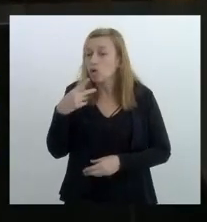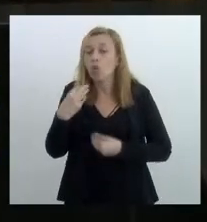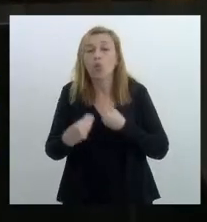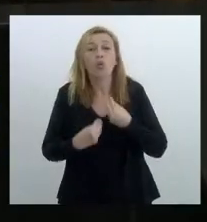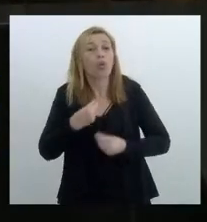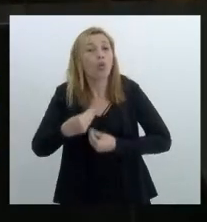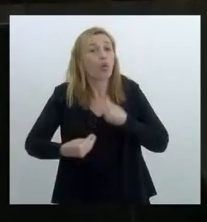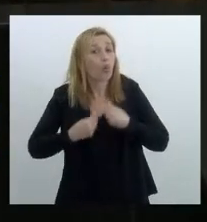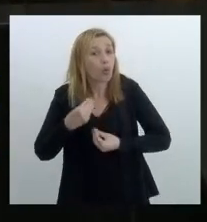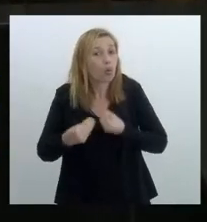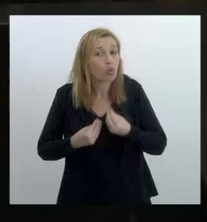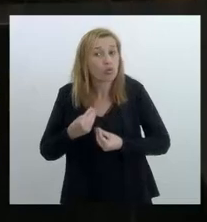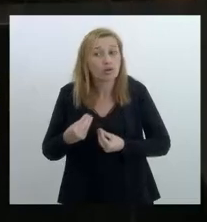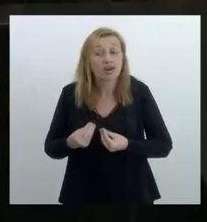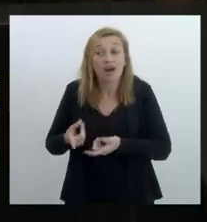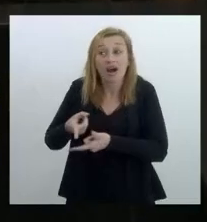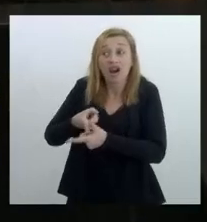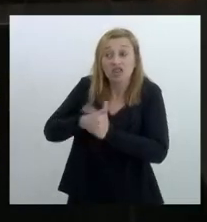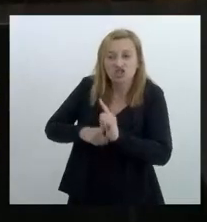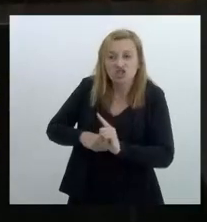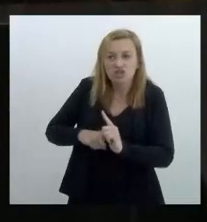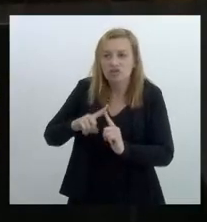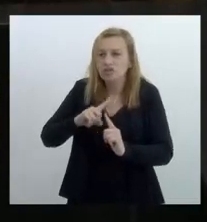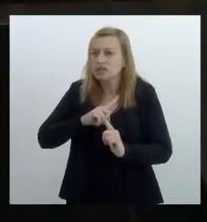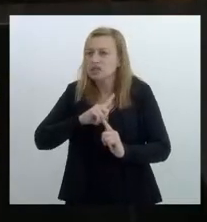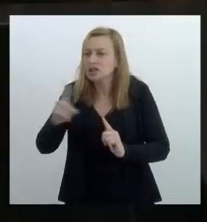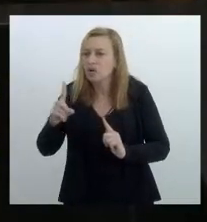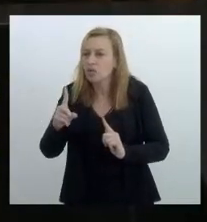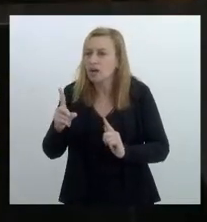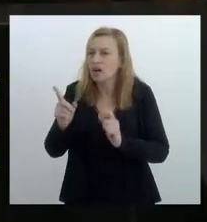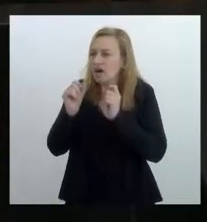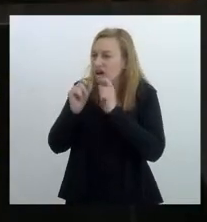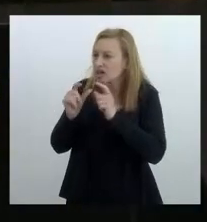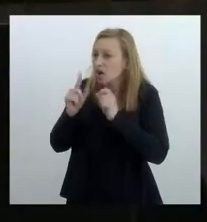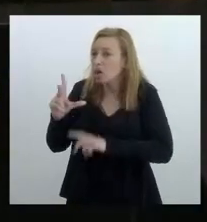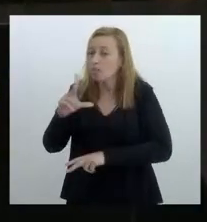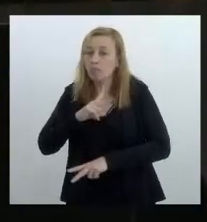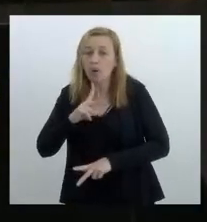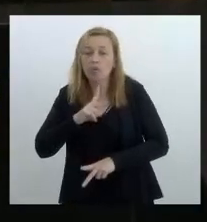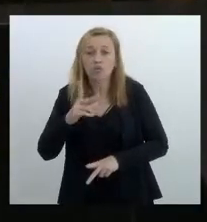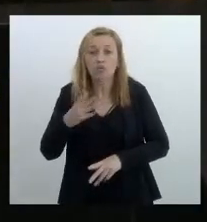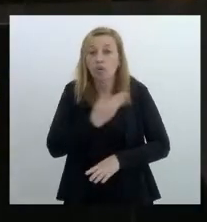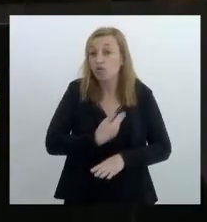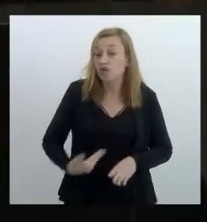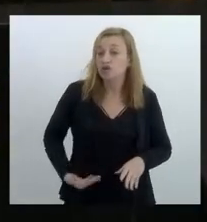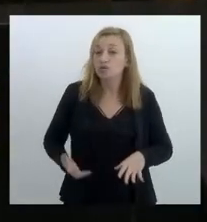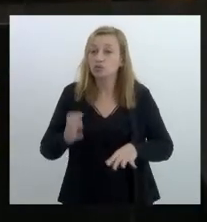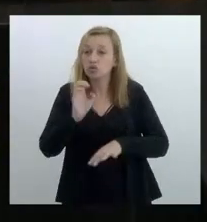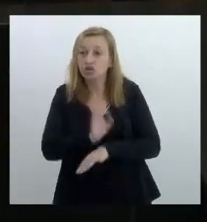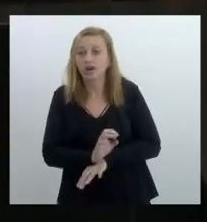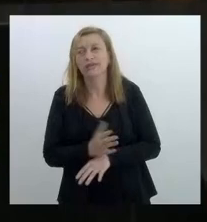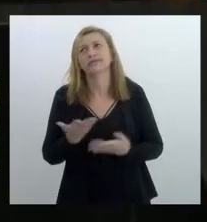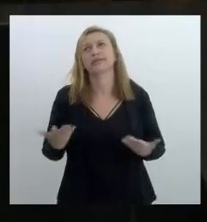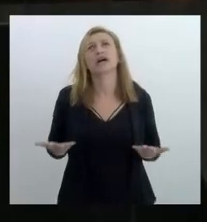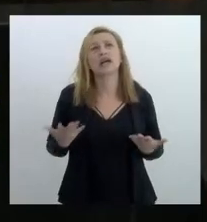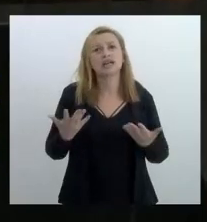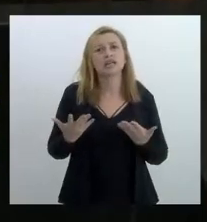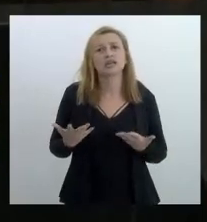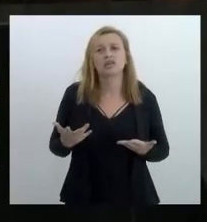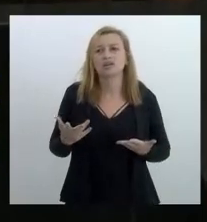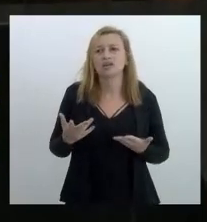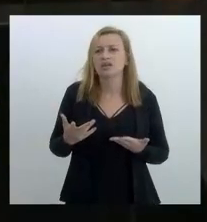como essa dívida ela não é questionada pelo próprio governo do Estado. Afinal de contas, foram em cima